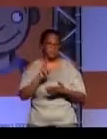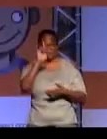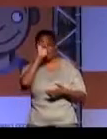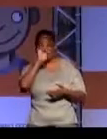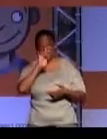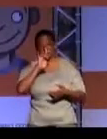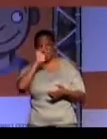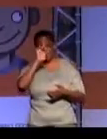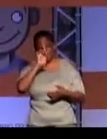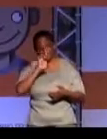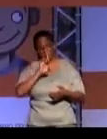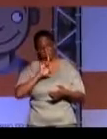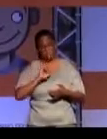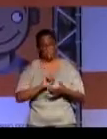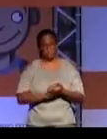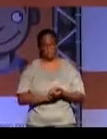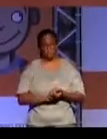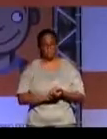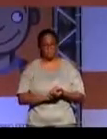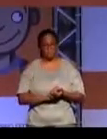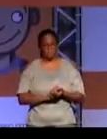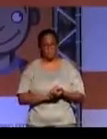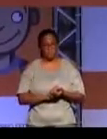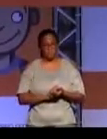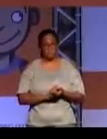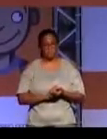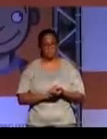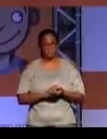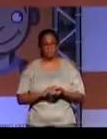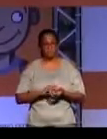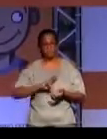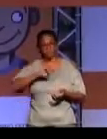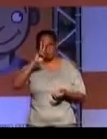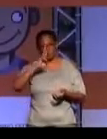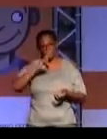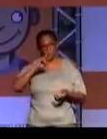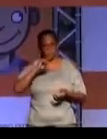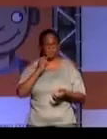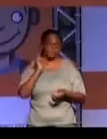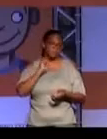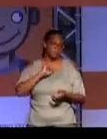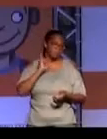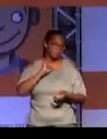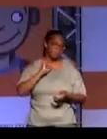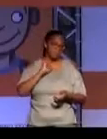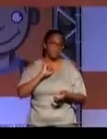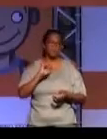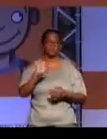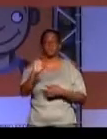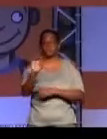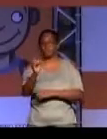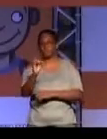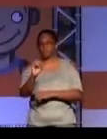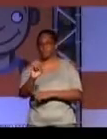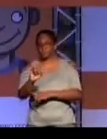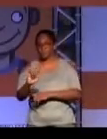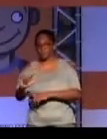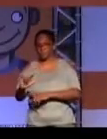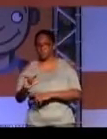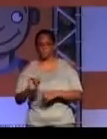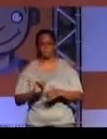amarelo. Em grande parte do país. Em Minas Gerais, onde houve surto,